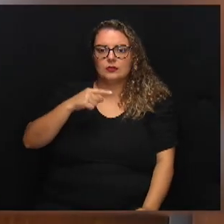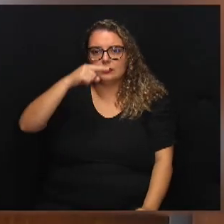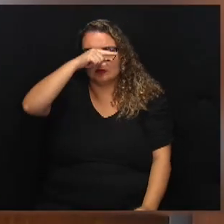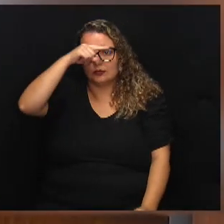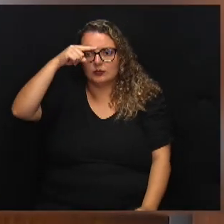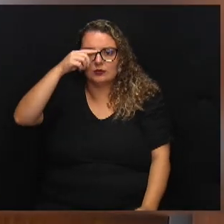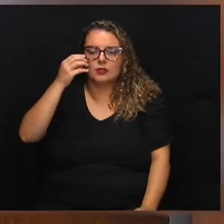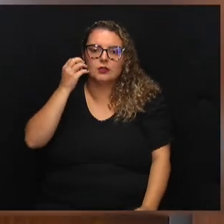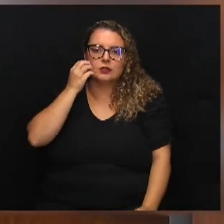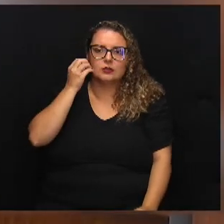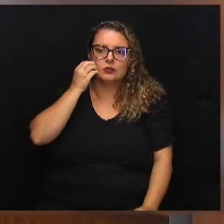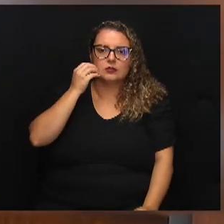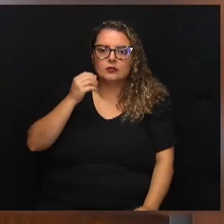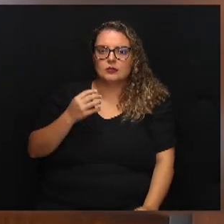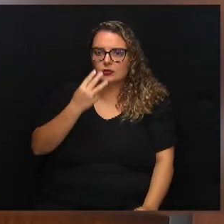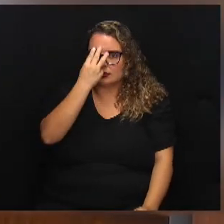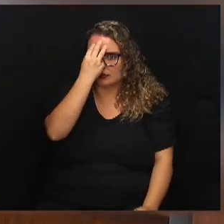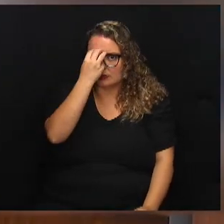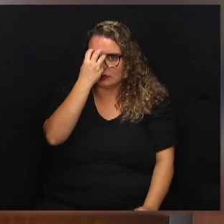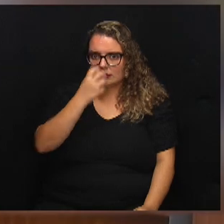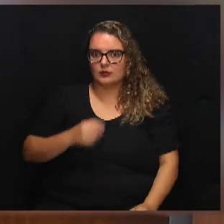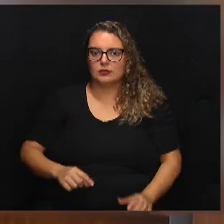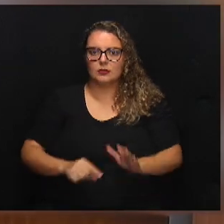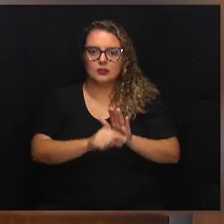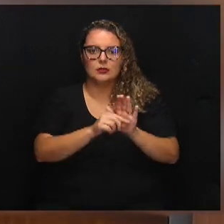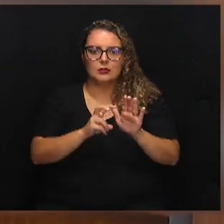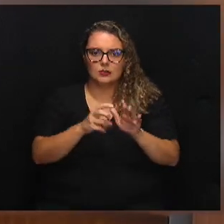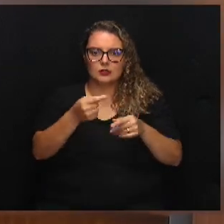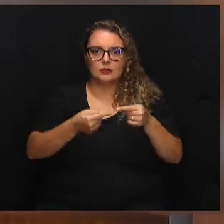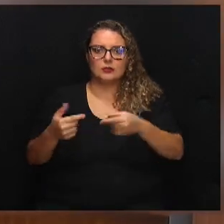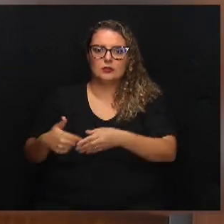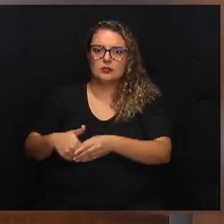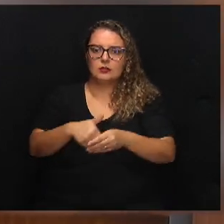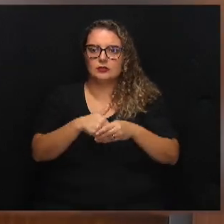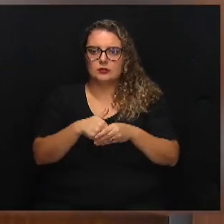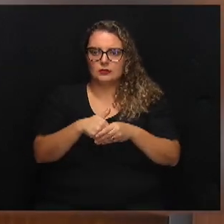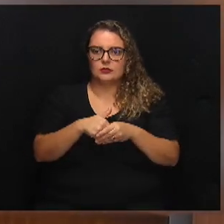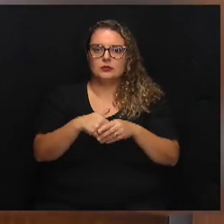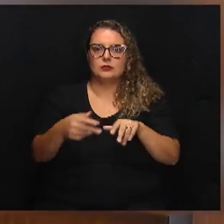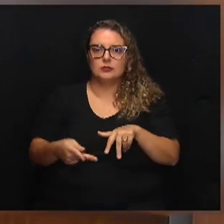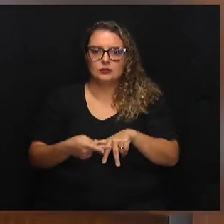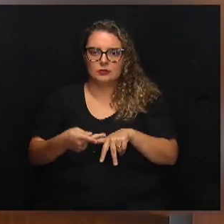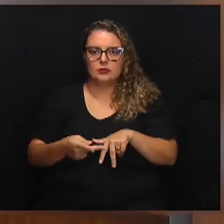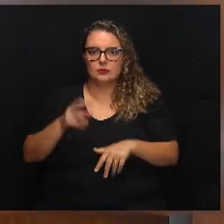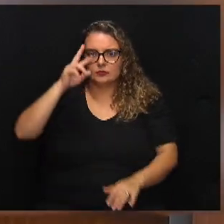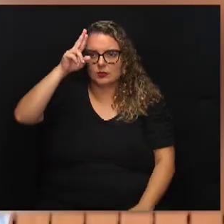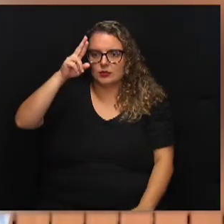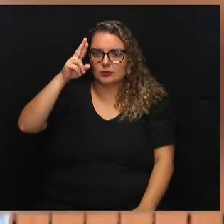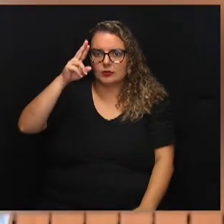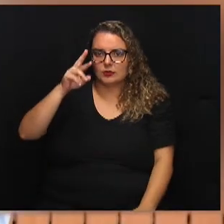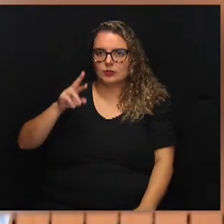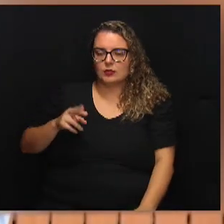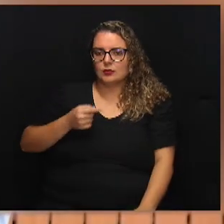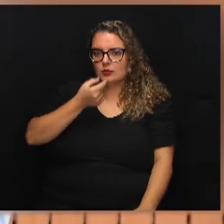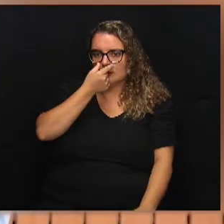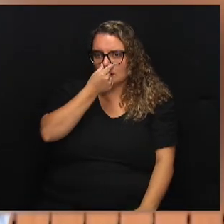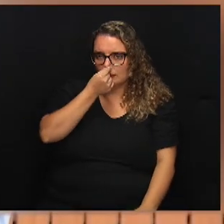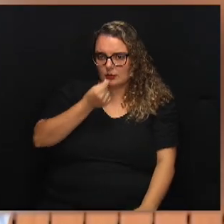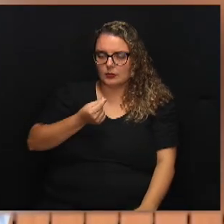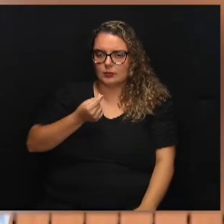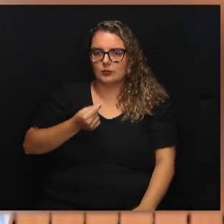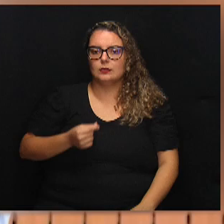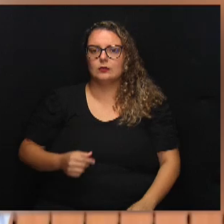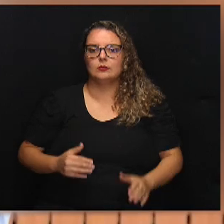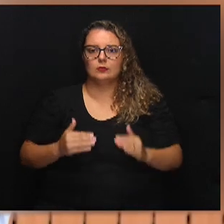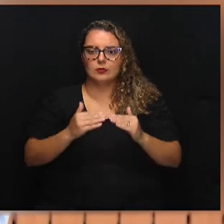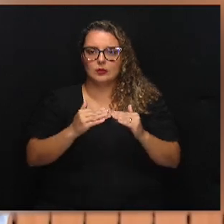Igor Diego e Wagner Romão. Item 5. Discussão e votação do parecer sugerido pelo senhor Roberto Alves, favorável ao